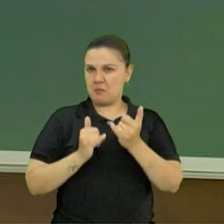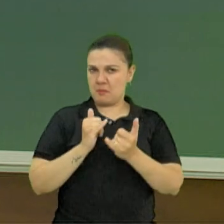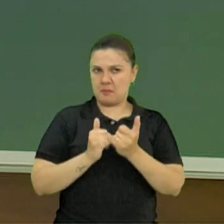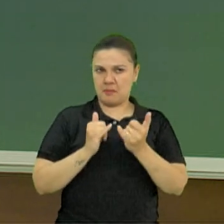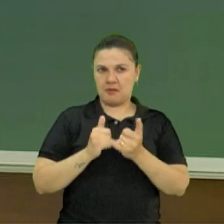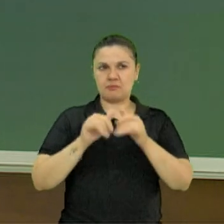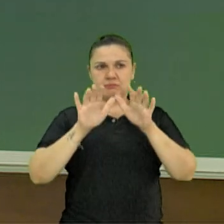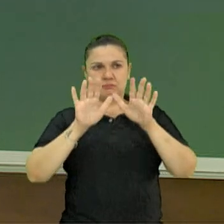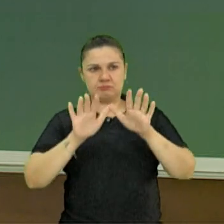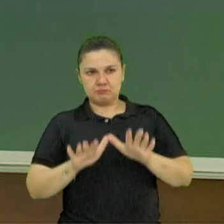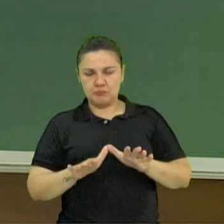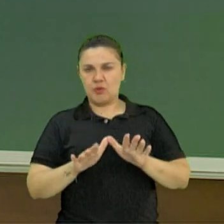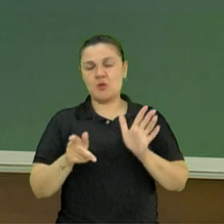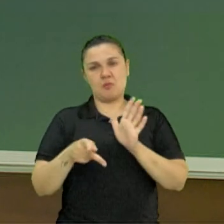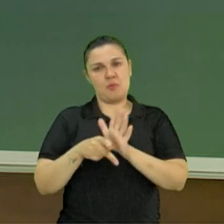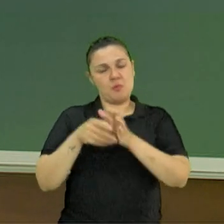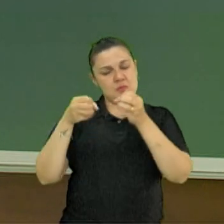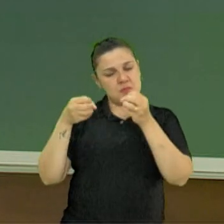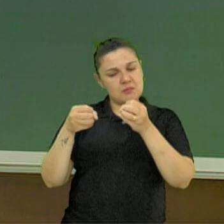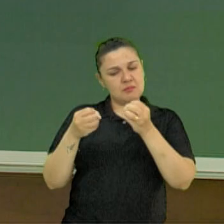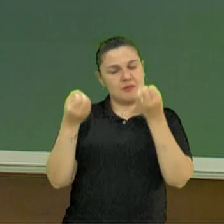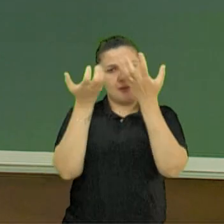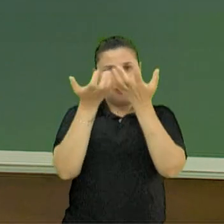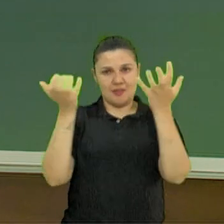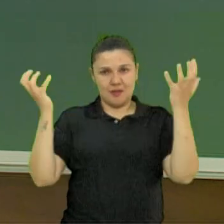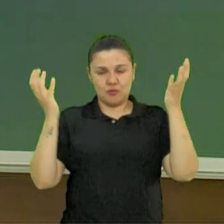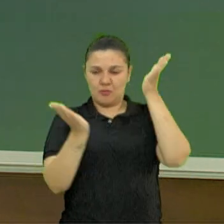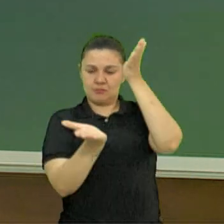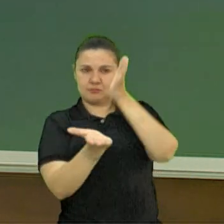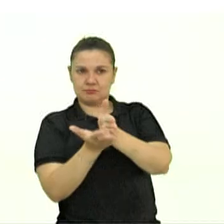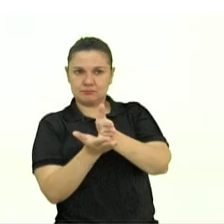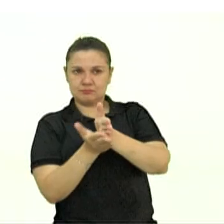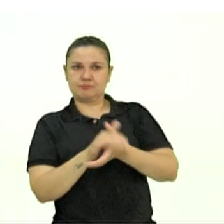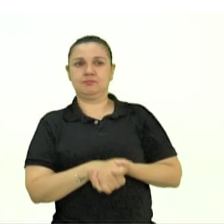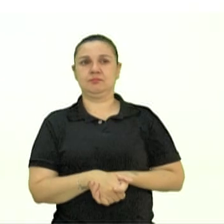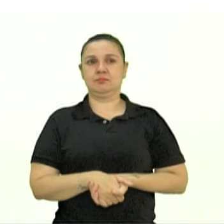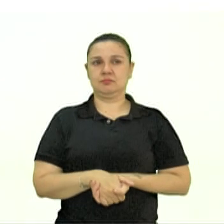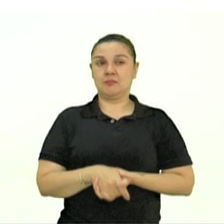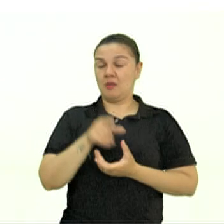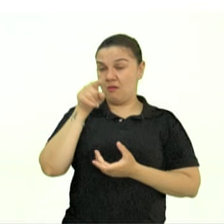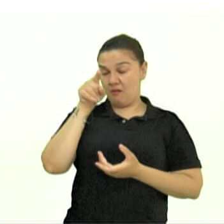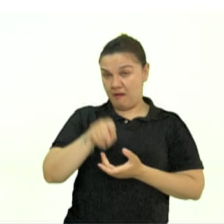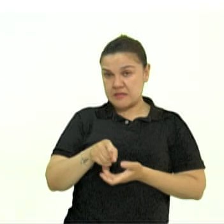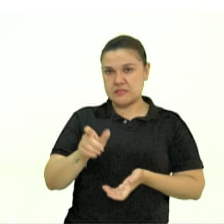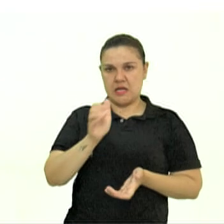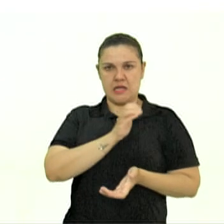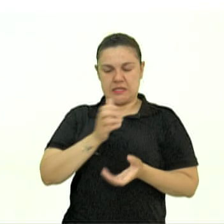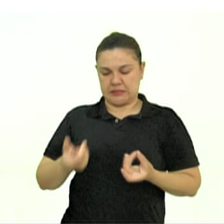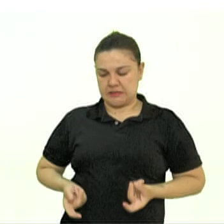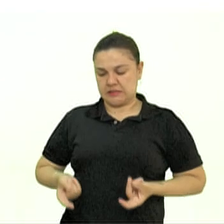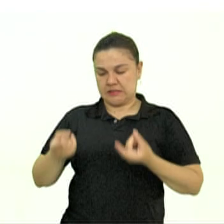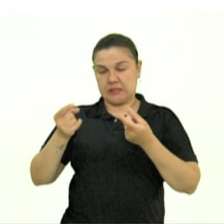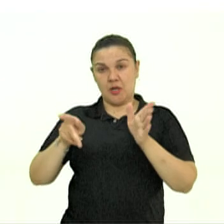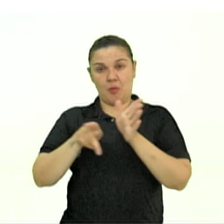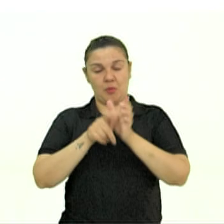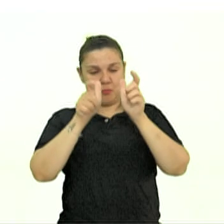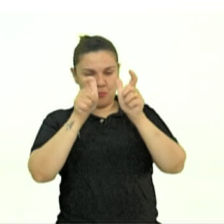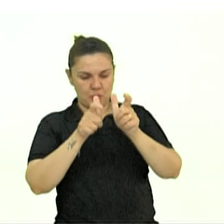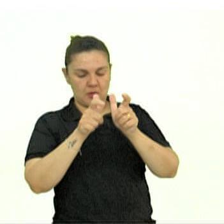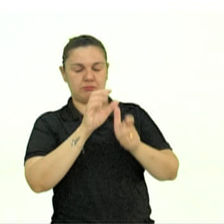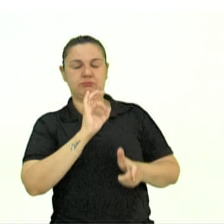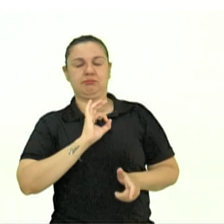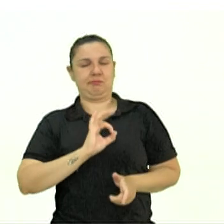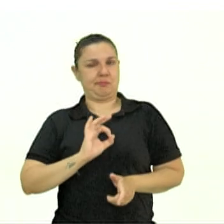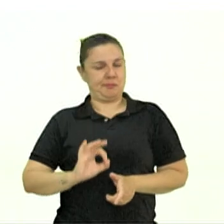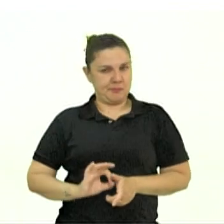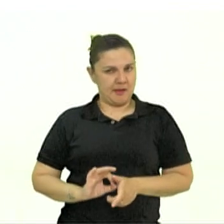pôs a natureza para servir-vos de limite e raia? Essa riqueza que cobre os templos dos benditos